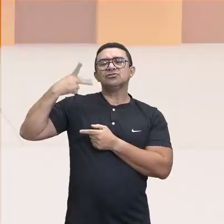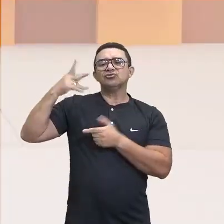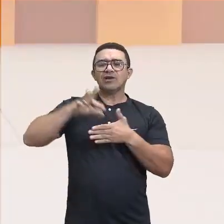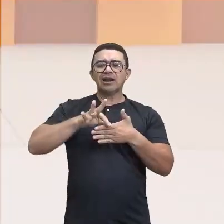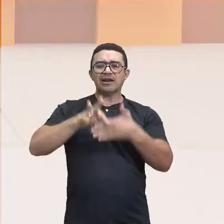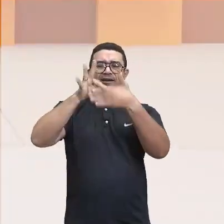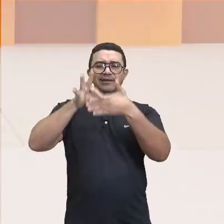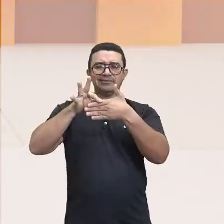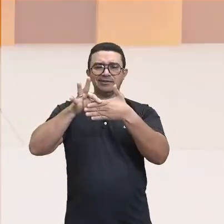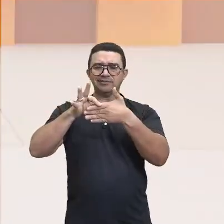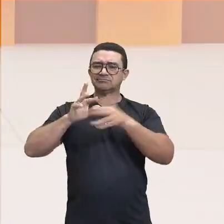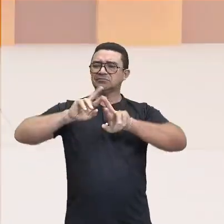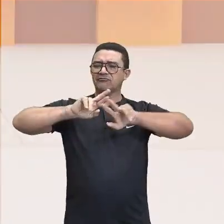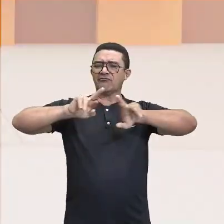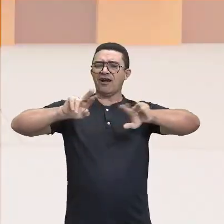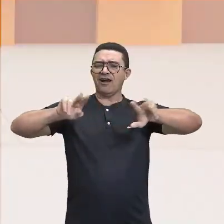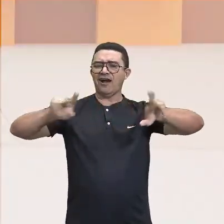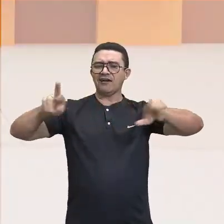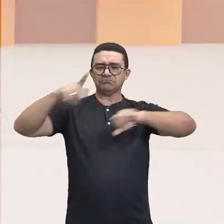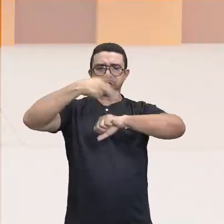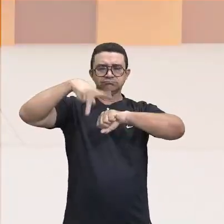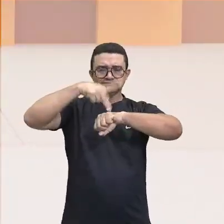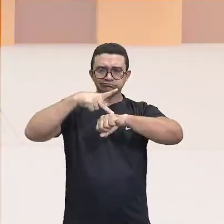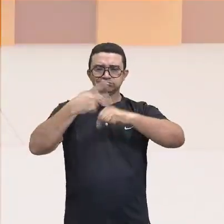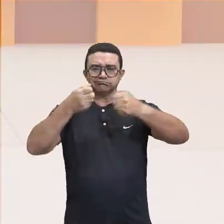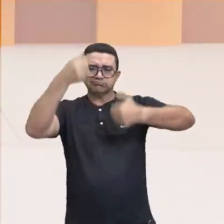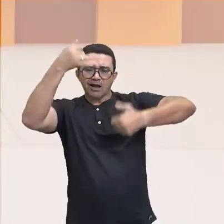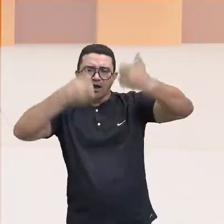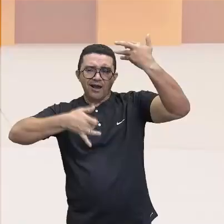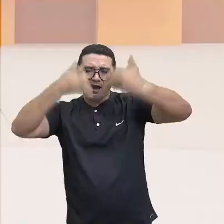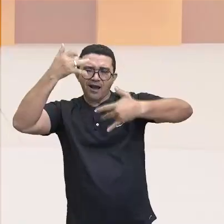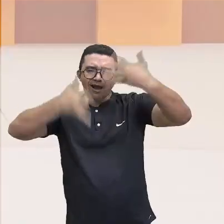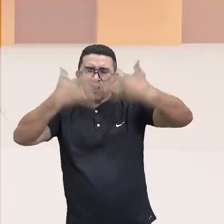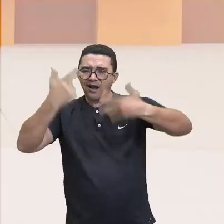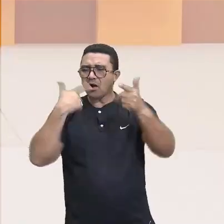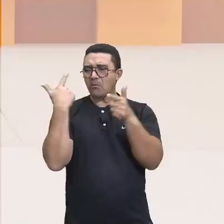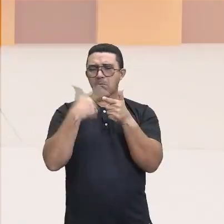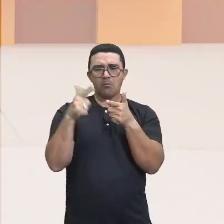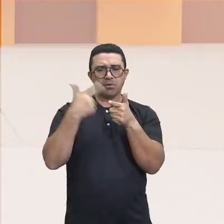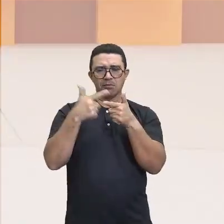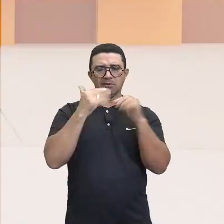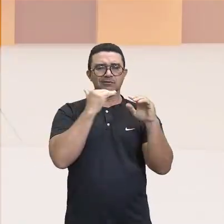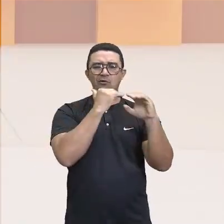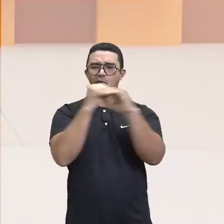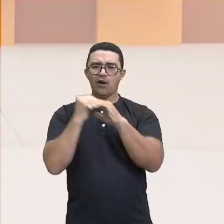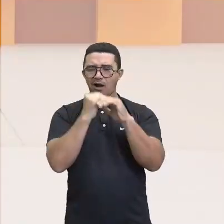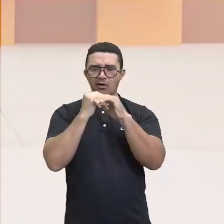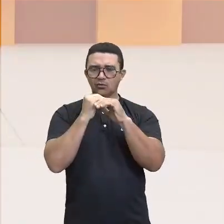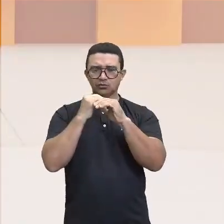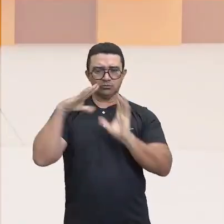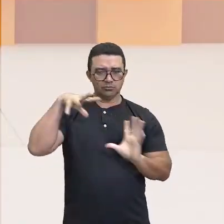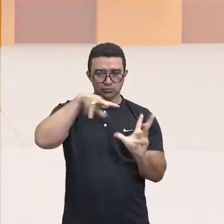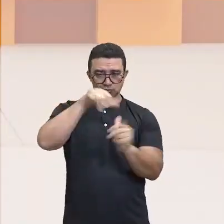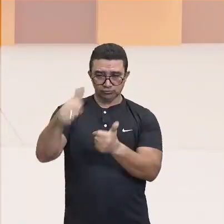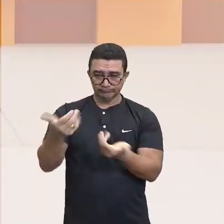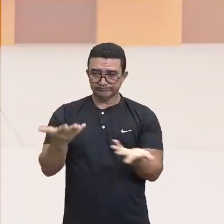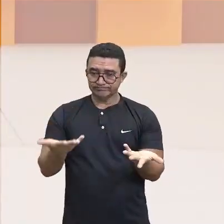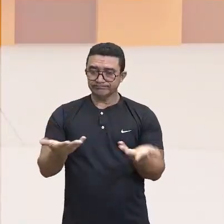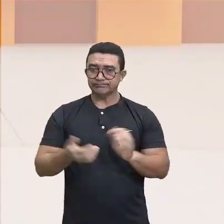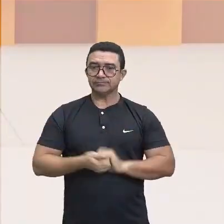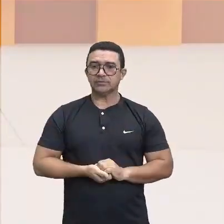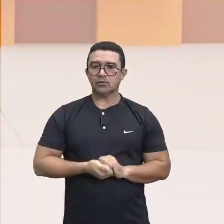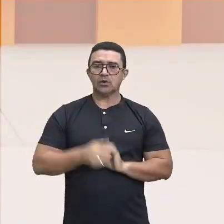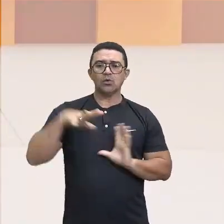países falando, né, sobre problemas aí comuns ao mundo todo. Então a globalização, a lógica de um